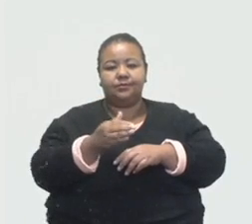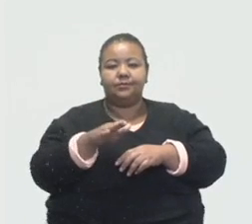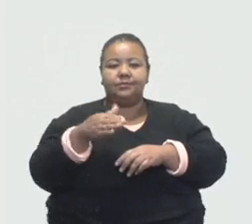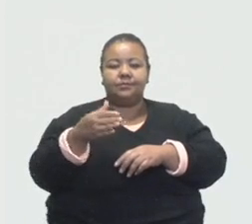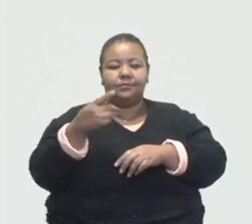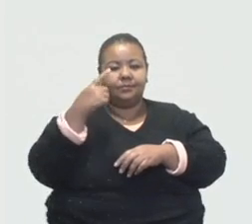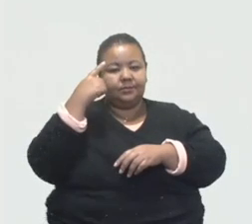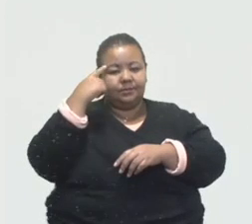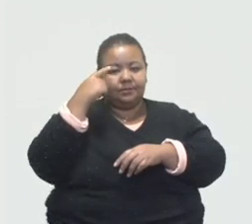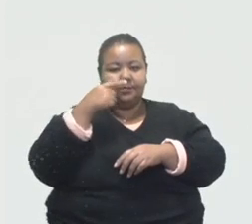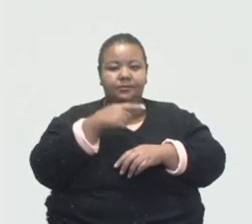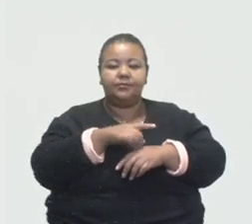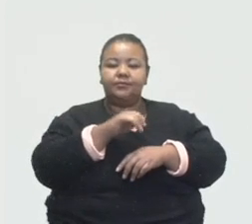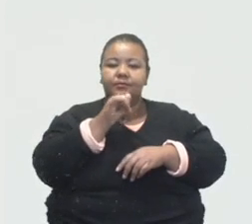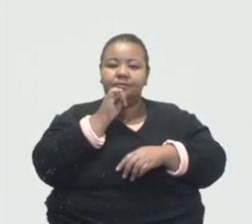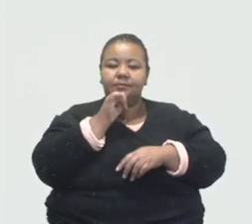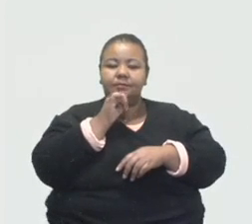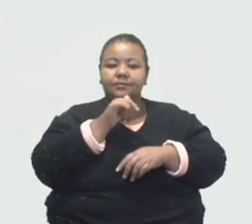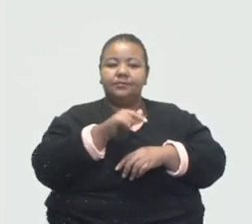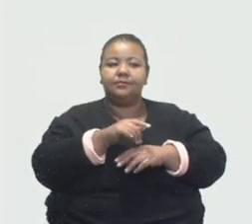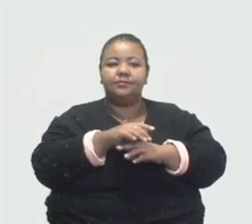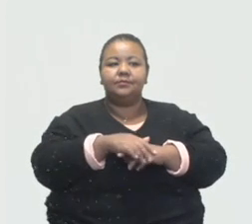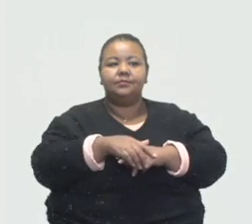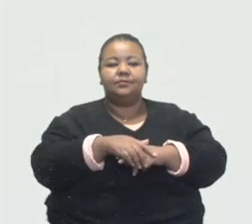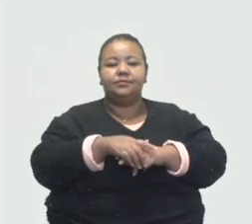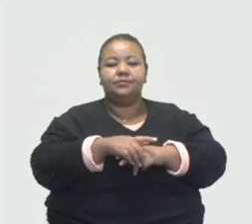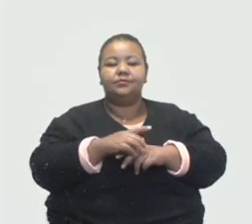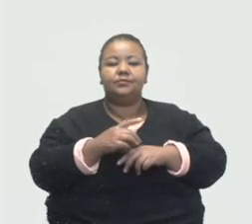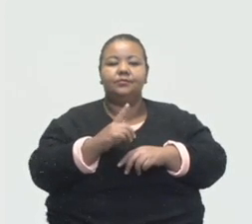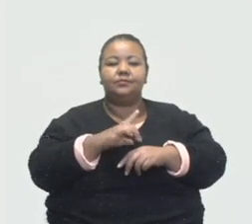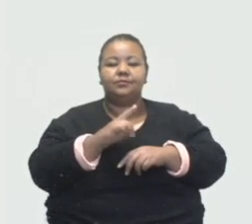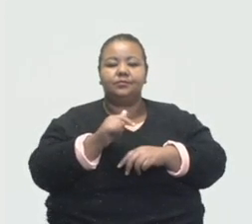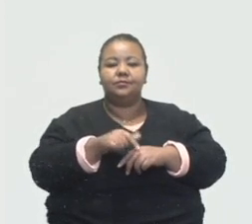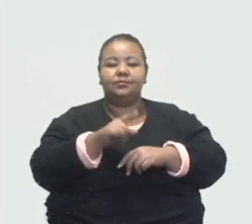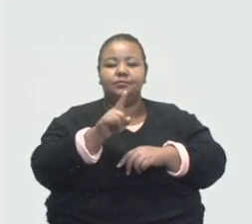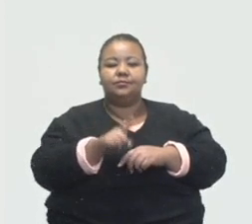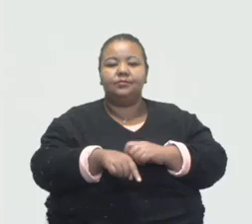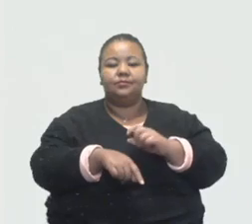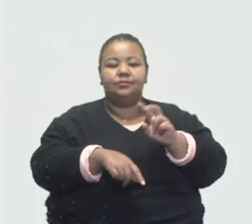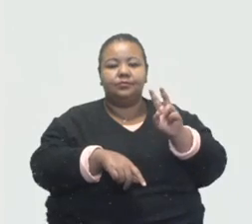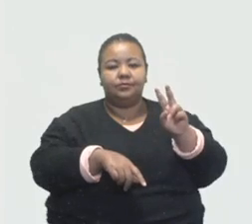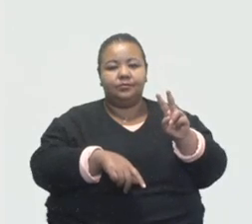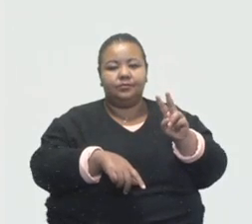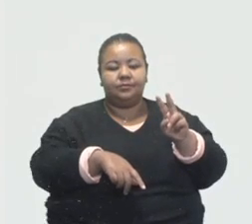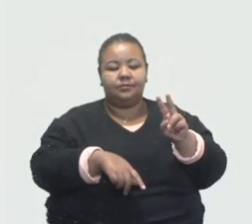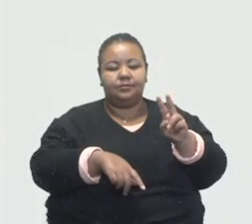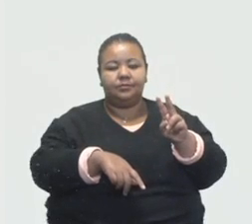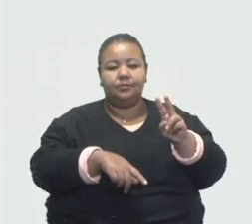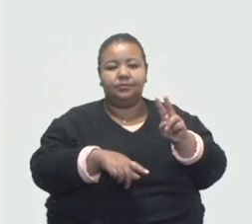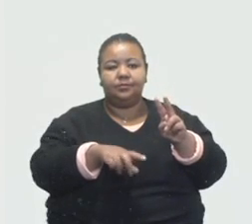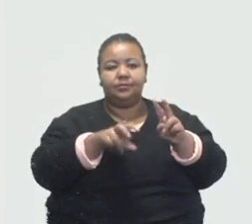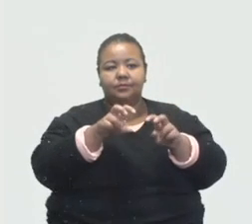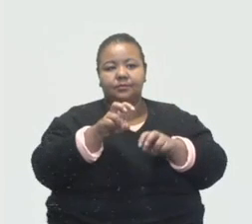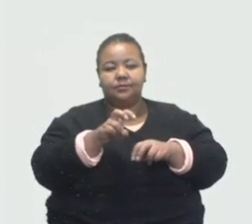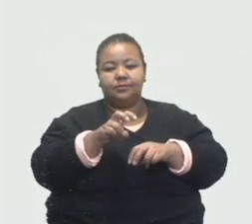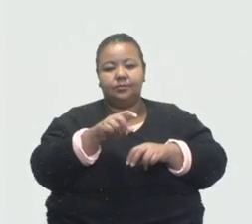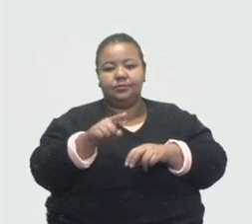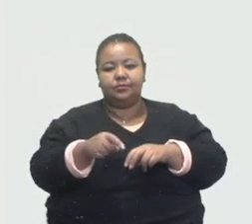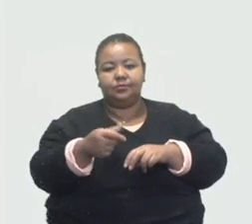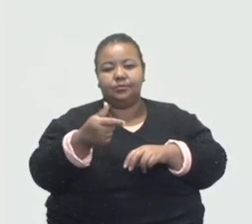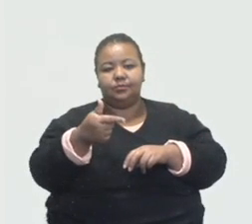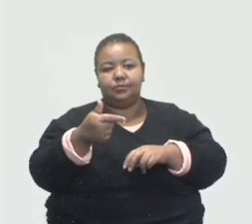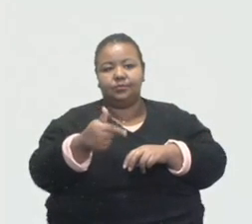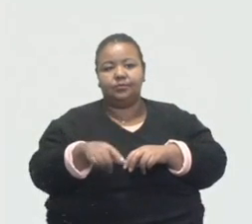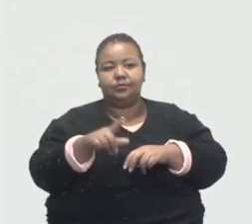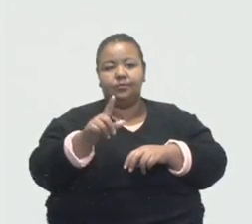pensamos nessa situação, nós podemos pensar num exemplo, no qual nós temos aqui o vetor V, 5 e 2, ele